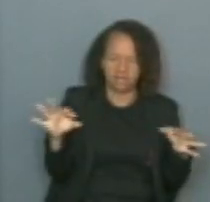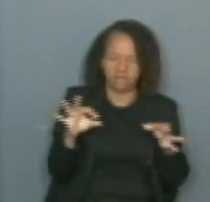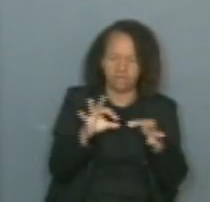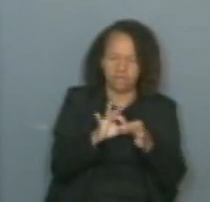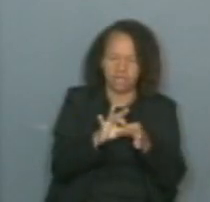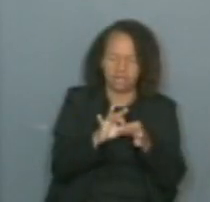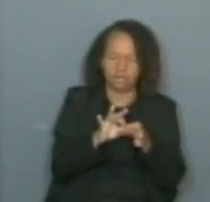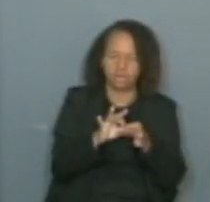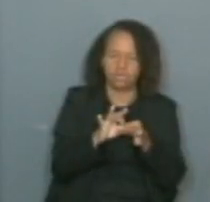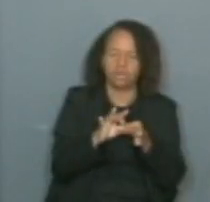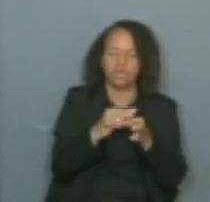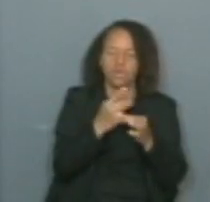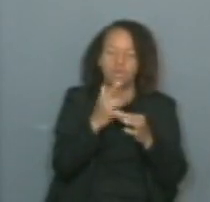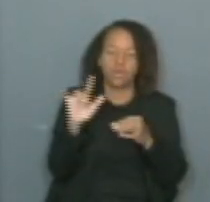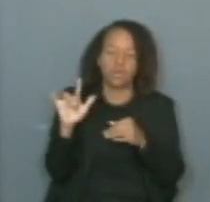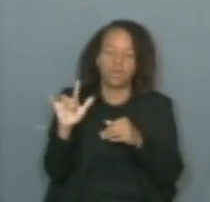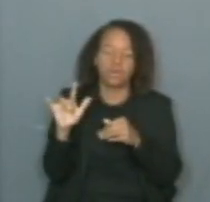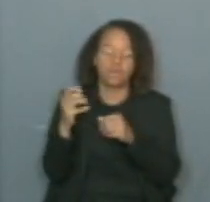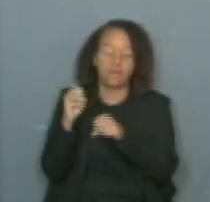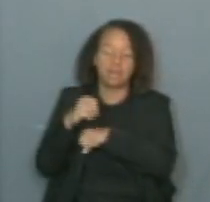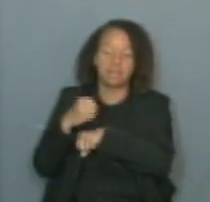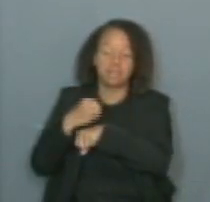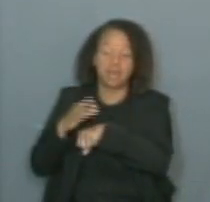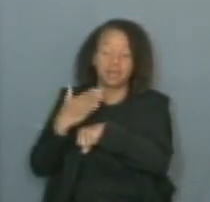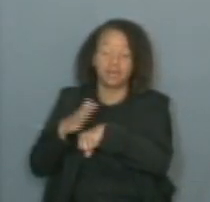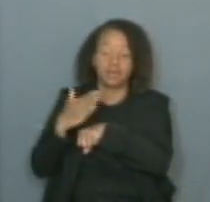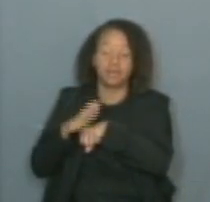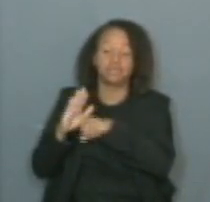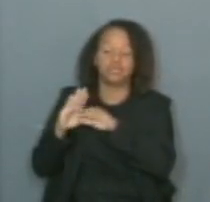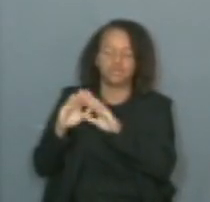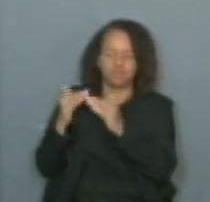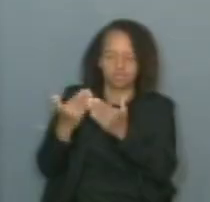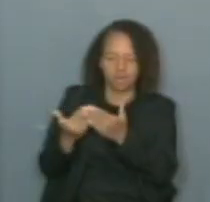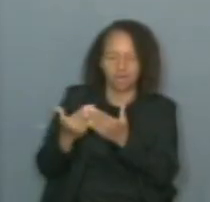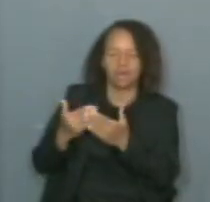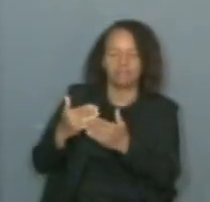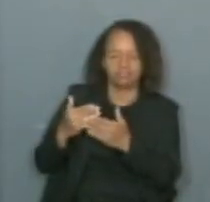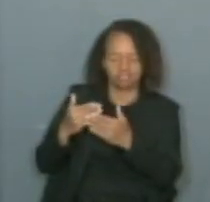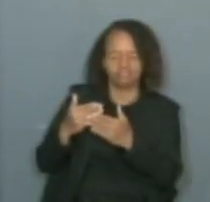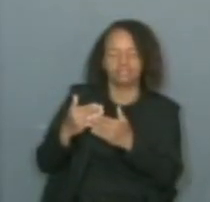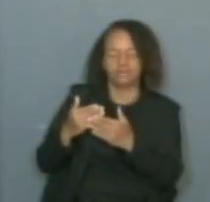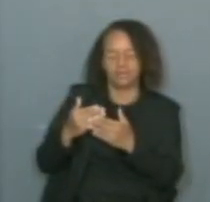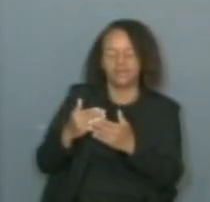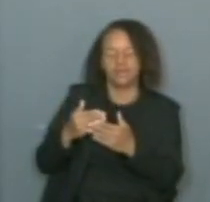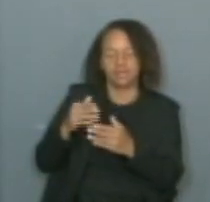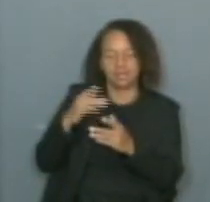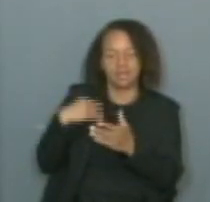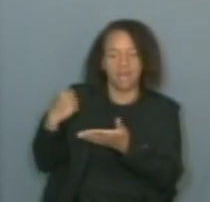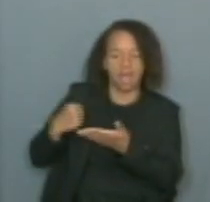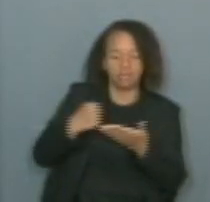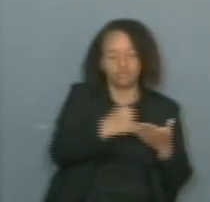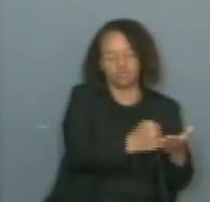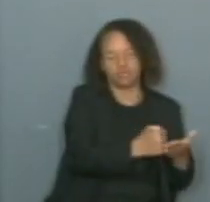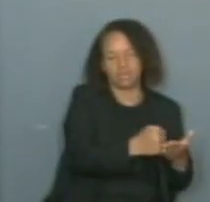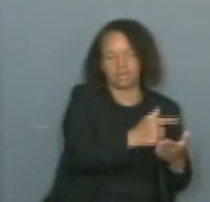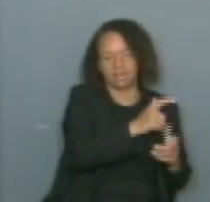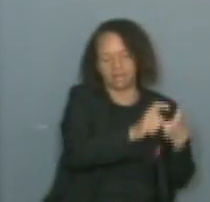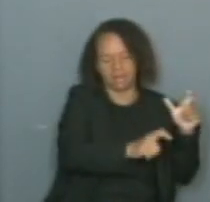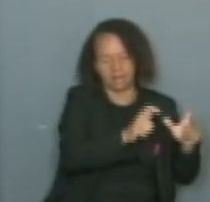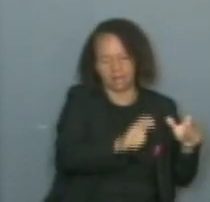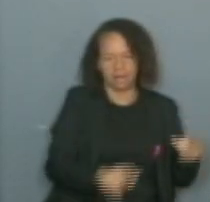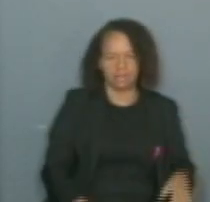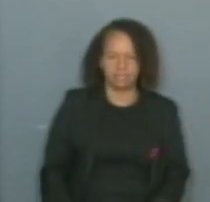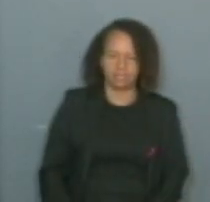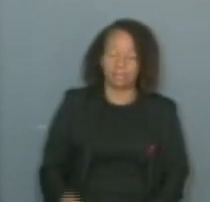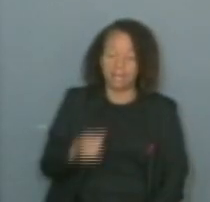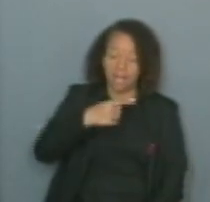com a autoescola e vínculo com clínicas, que politicamente favoreça ela. Para a